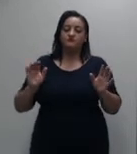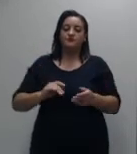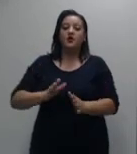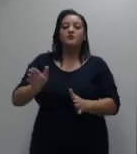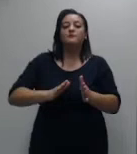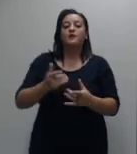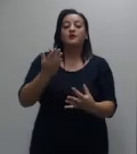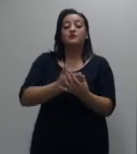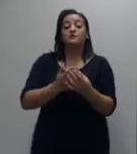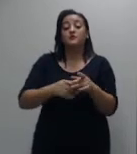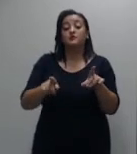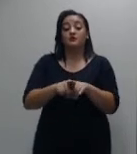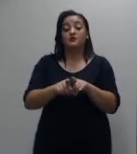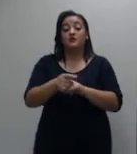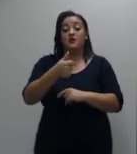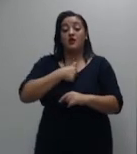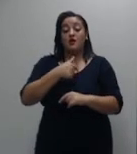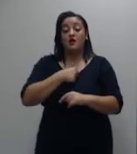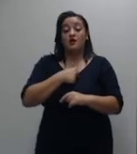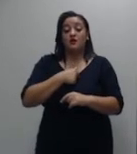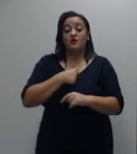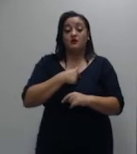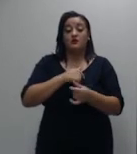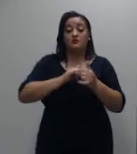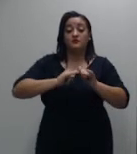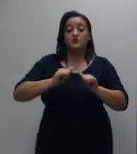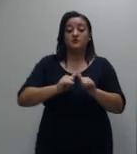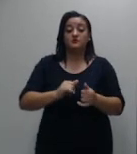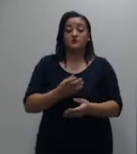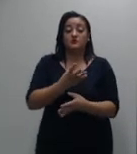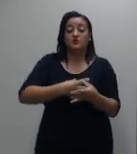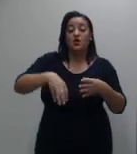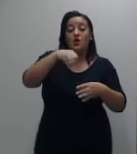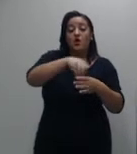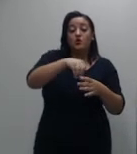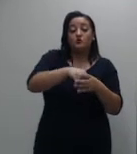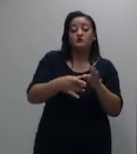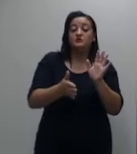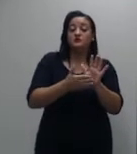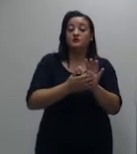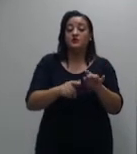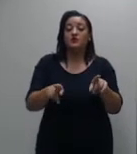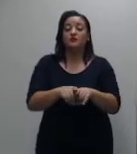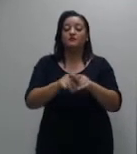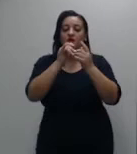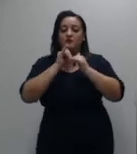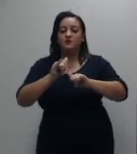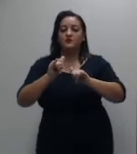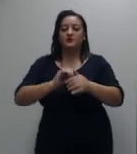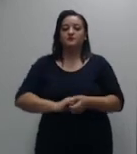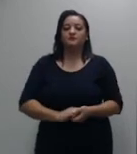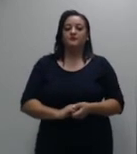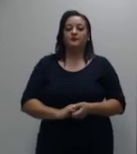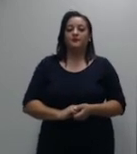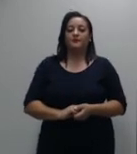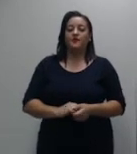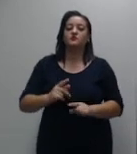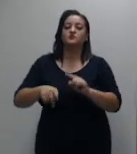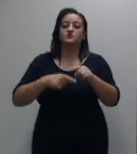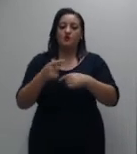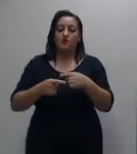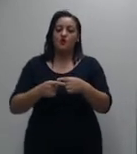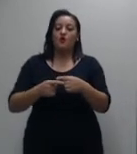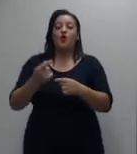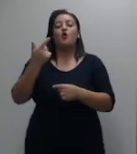trâmite mencionei agora pouco depois da juntada de contestação e de manifestação em réplica depois